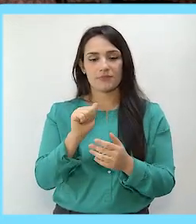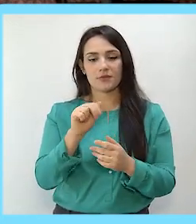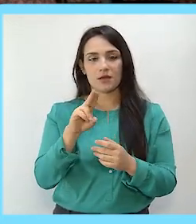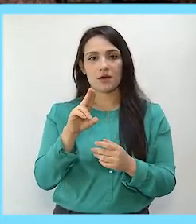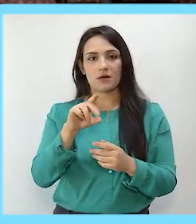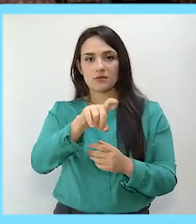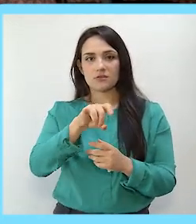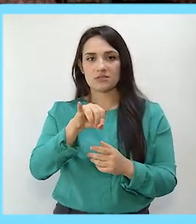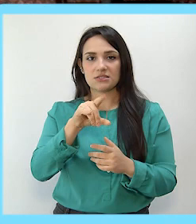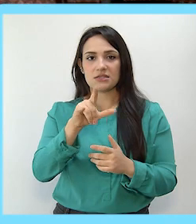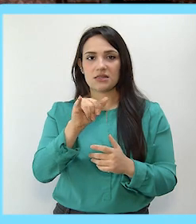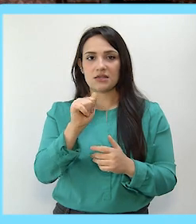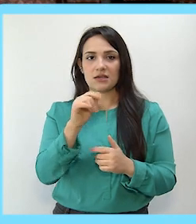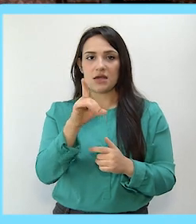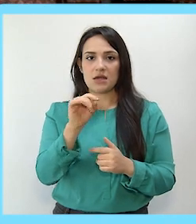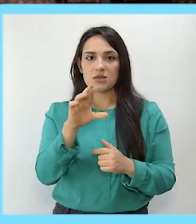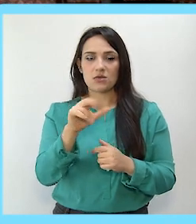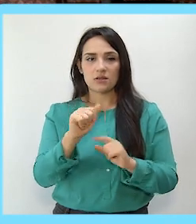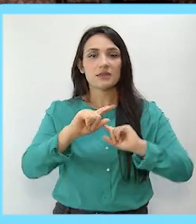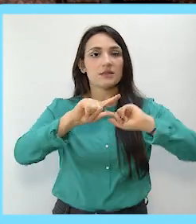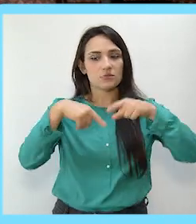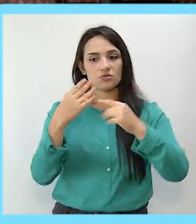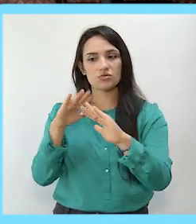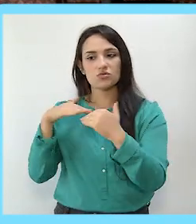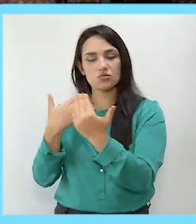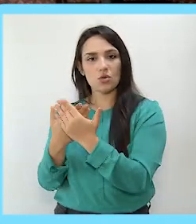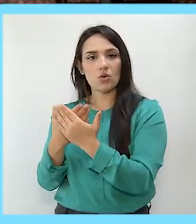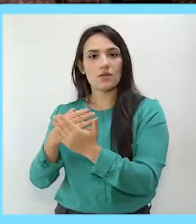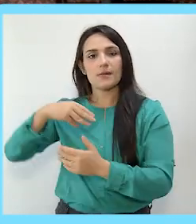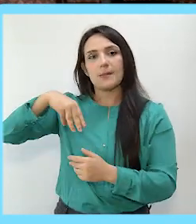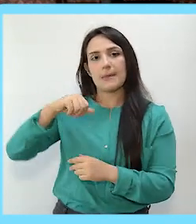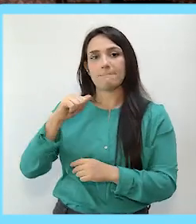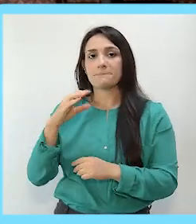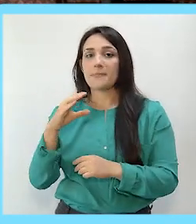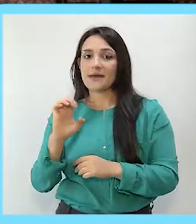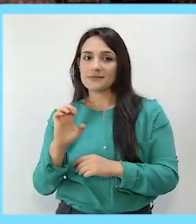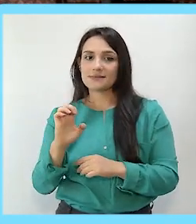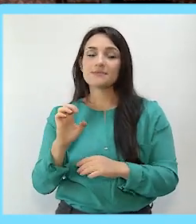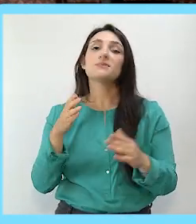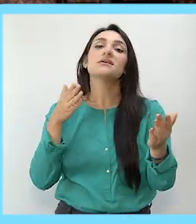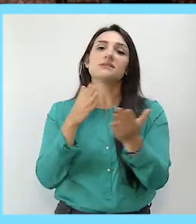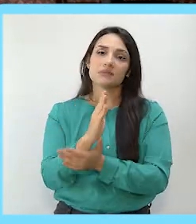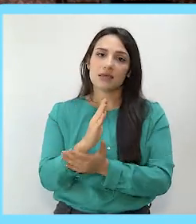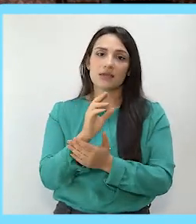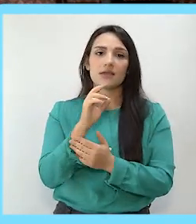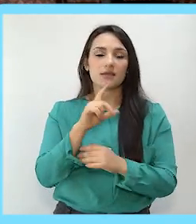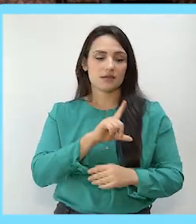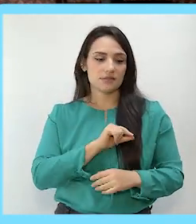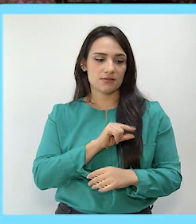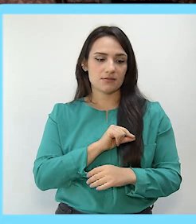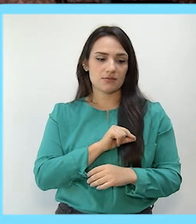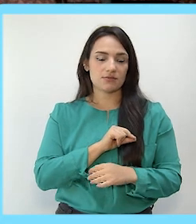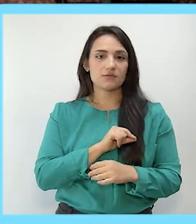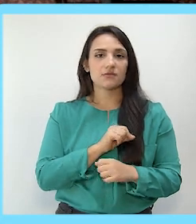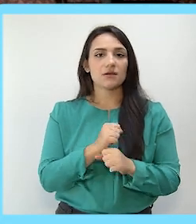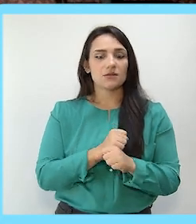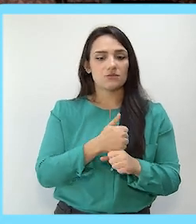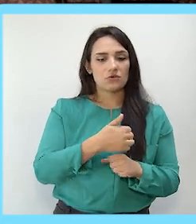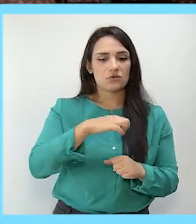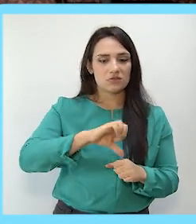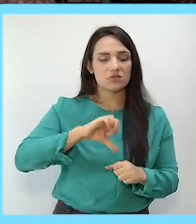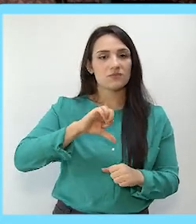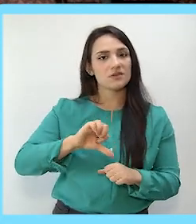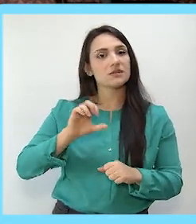MASSE. Eu fui aluna da MASSE. E aí passei na UCDB, em 95. Formou? Formei em